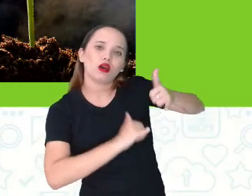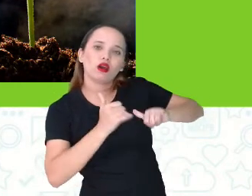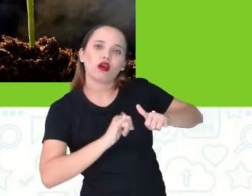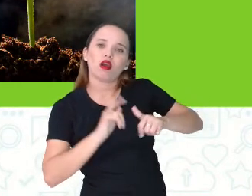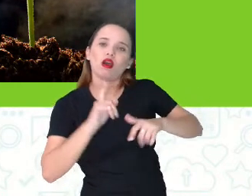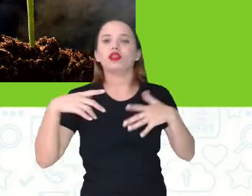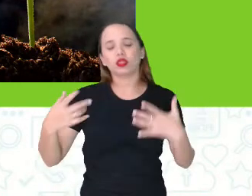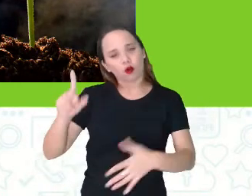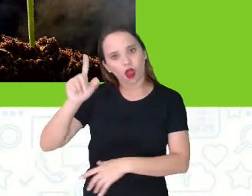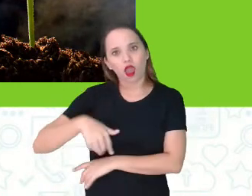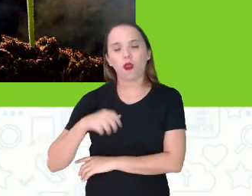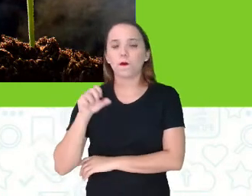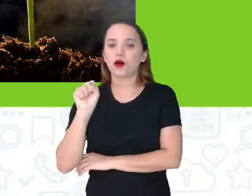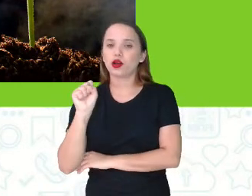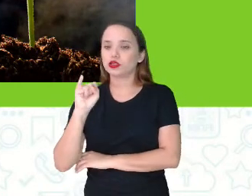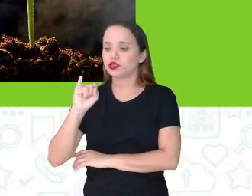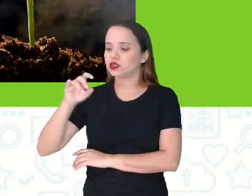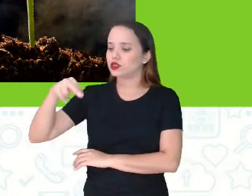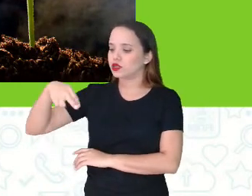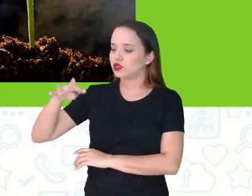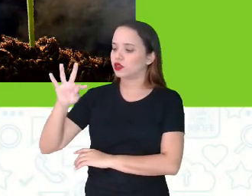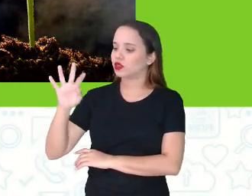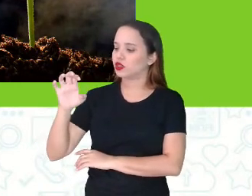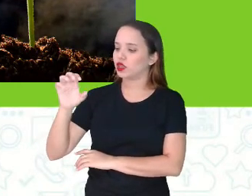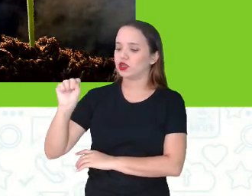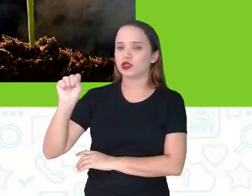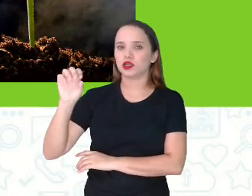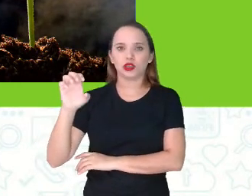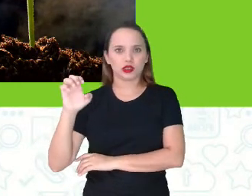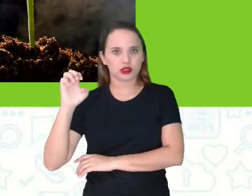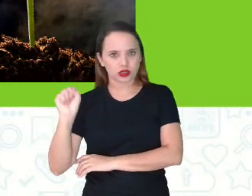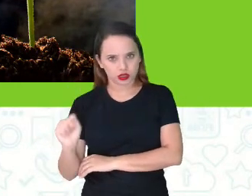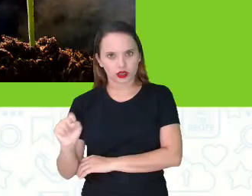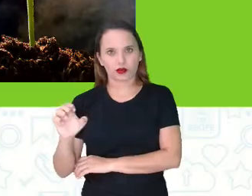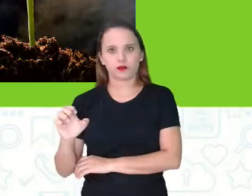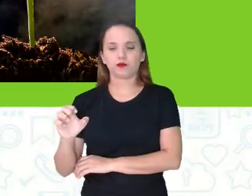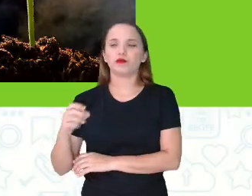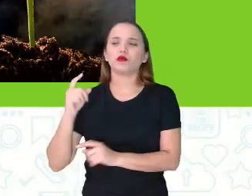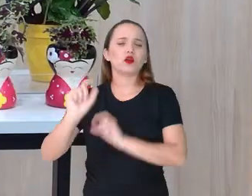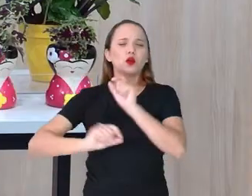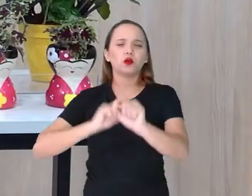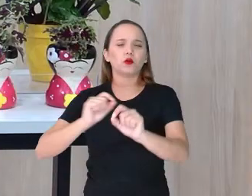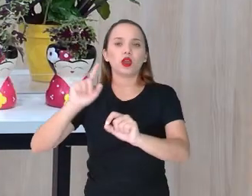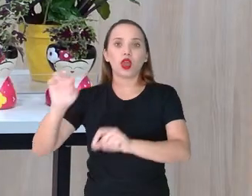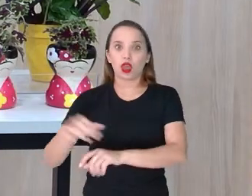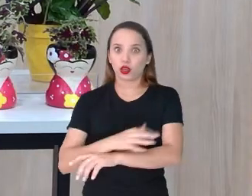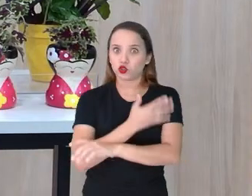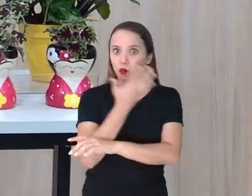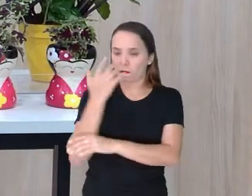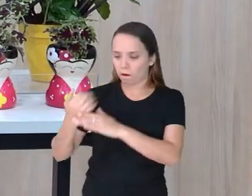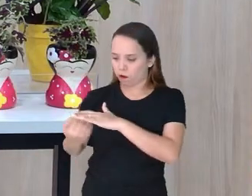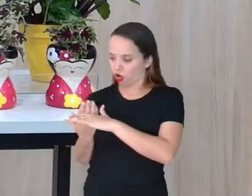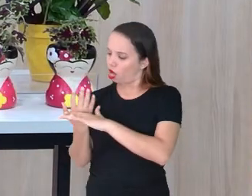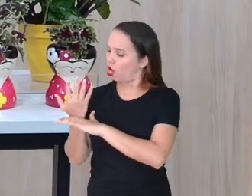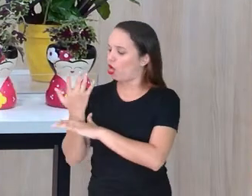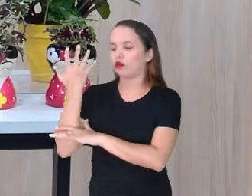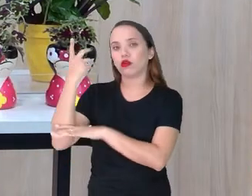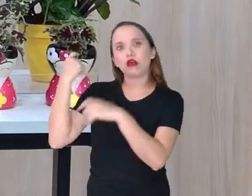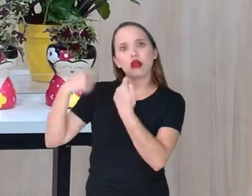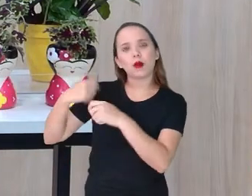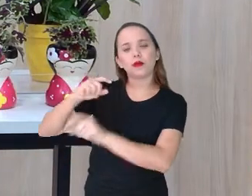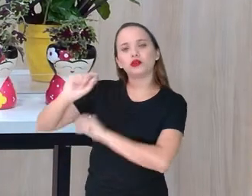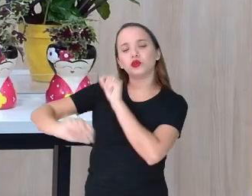uma síntese pela luz. Ou seja, para que esses vegetais realizem a fotossíntese, é necessário